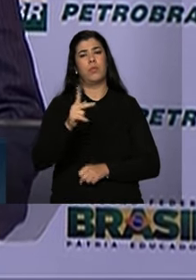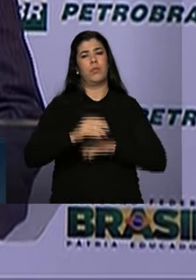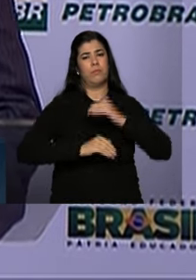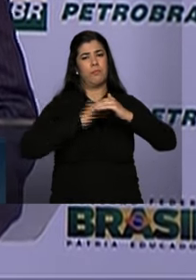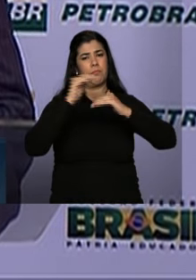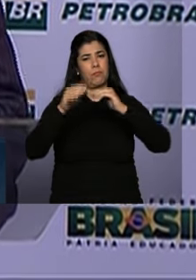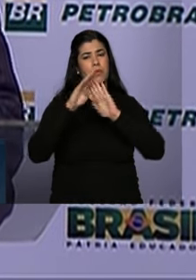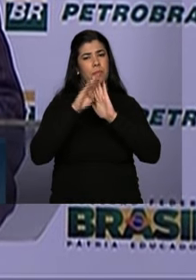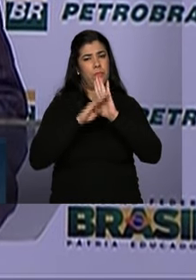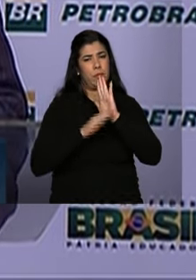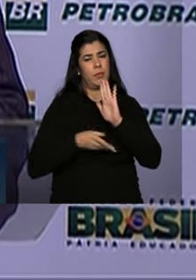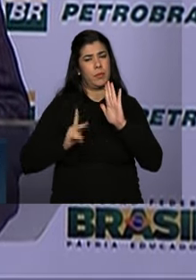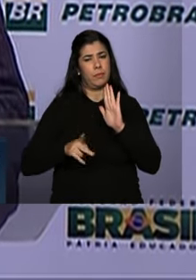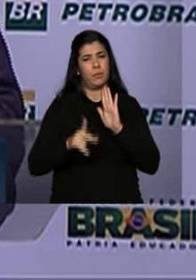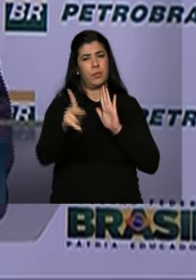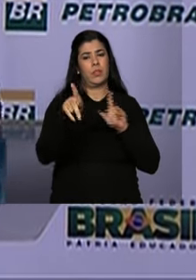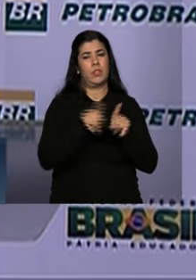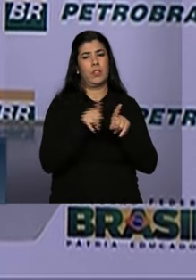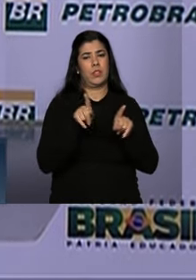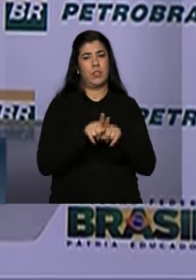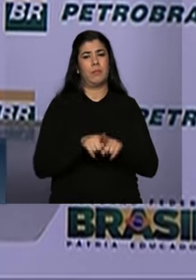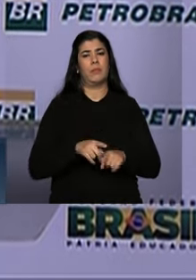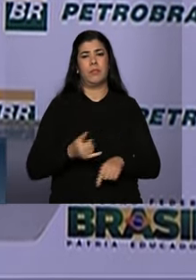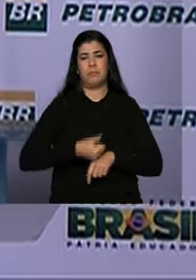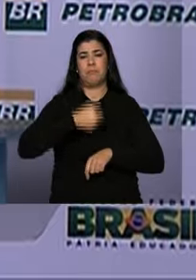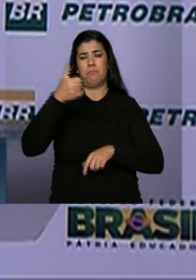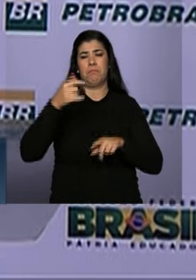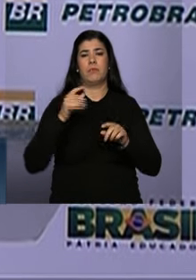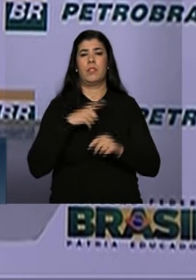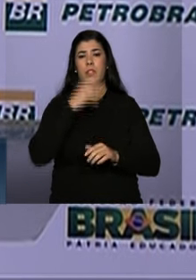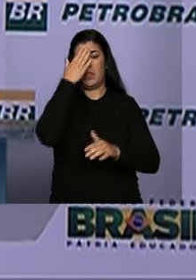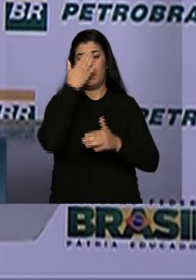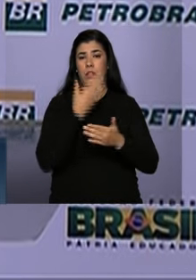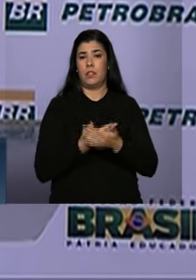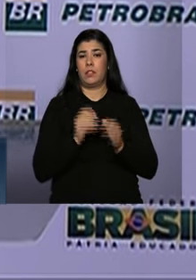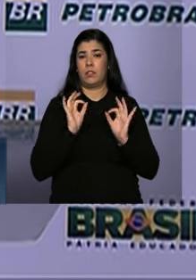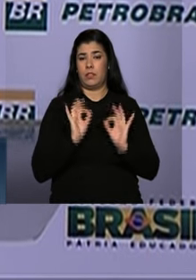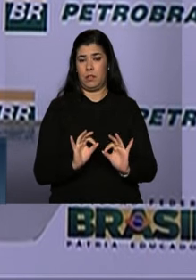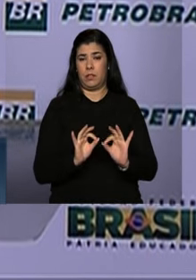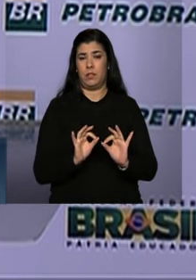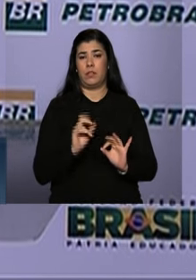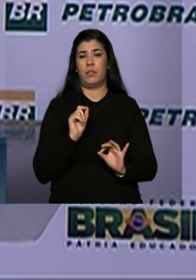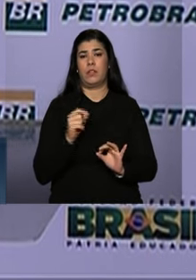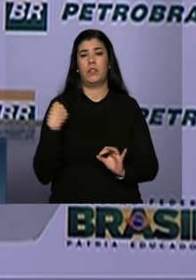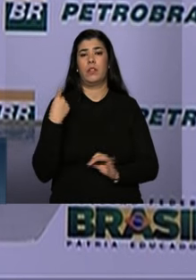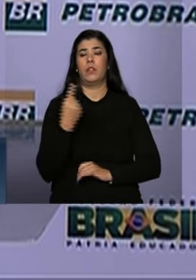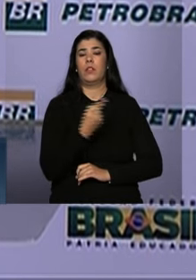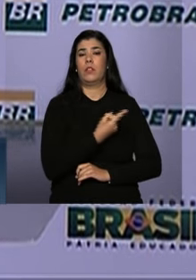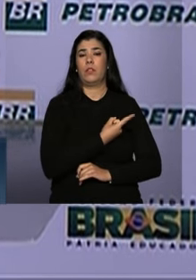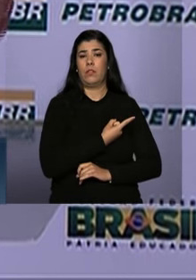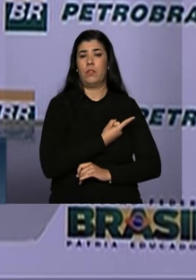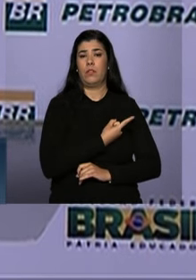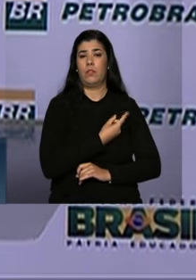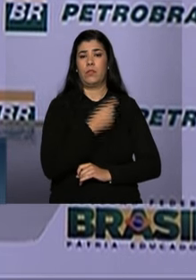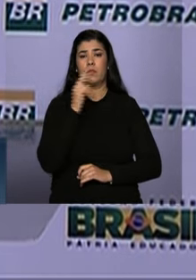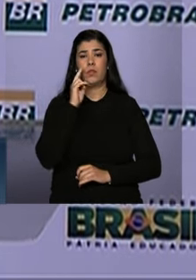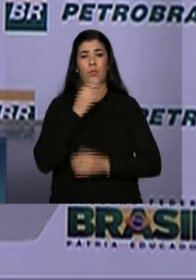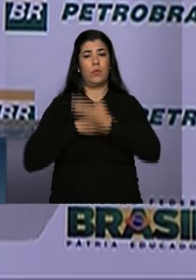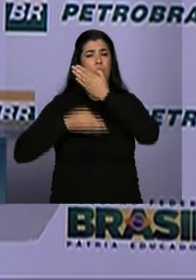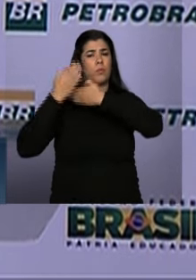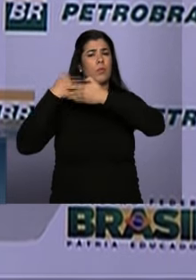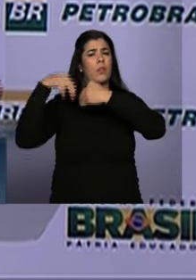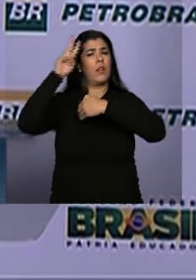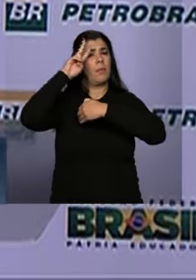iremos avante, iremos à frente. E tenho certeza, presidenta, de que, assim como olhando para